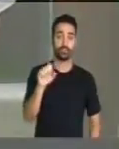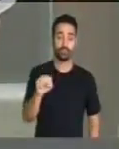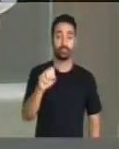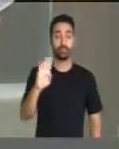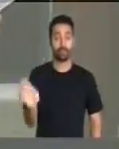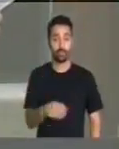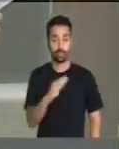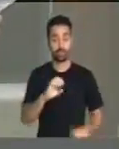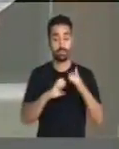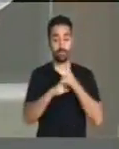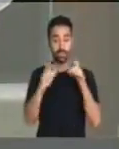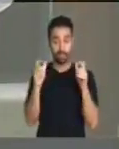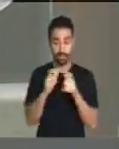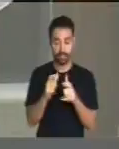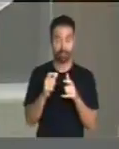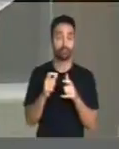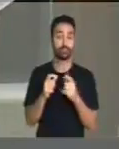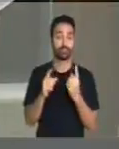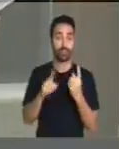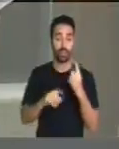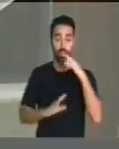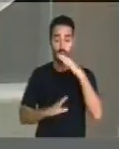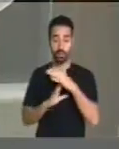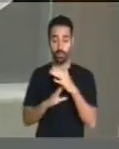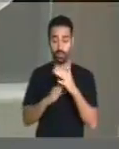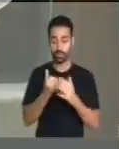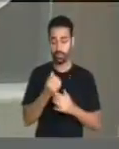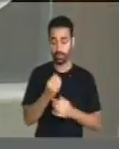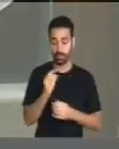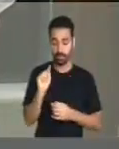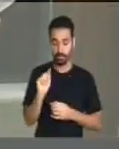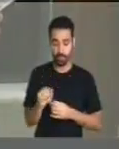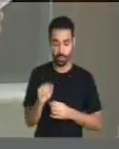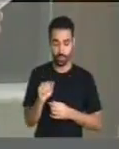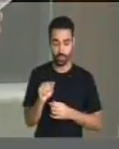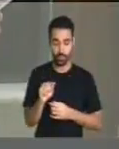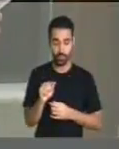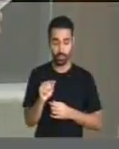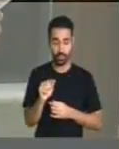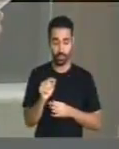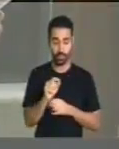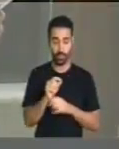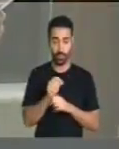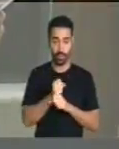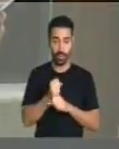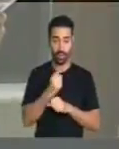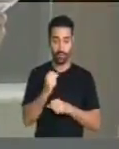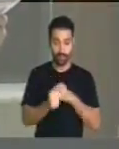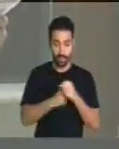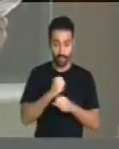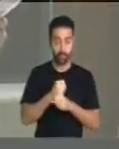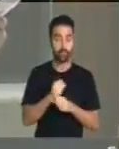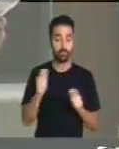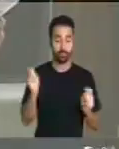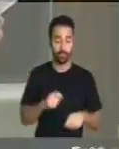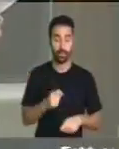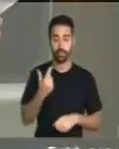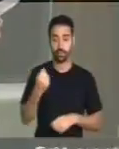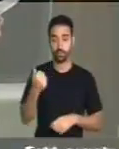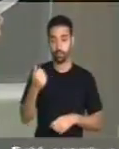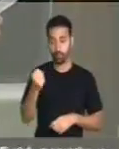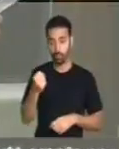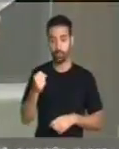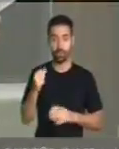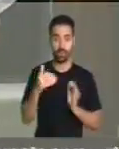os microempreendedores individuais, que o limite de faturamento é de R$ 60 mil anuais, poderá, em 2018, faturar